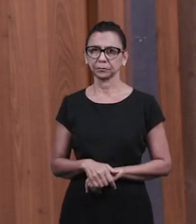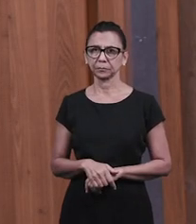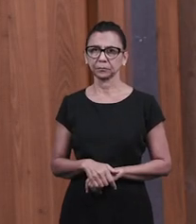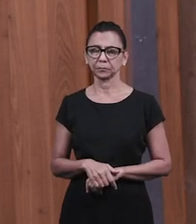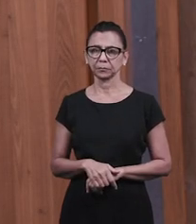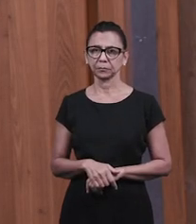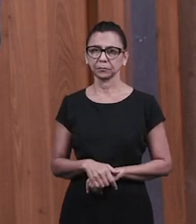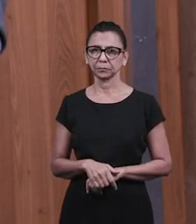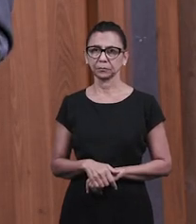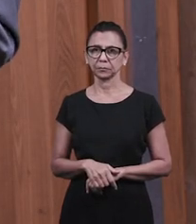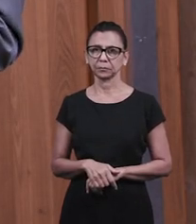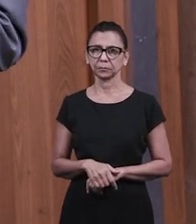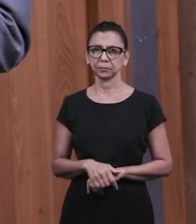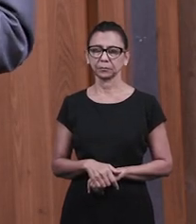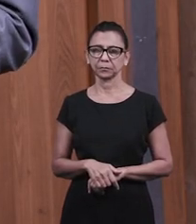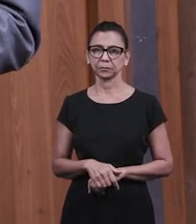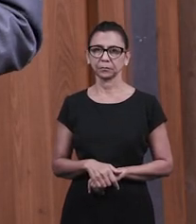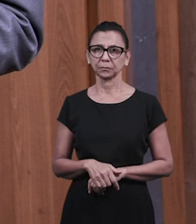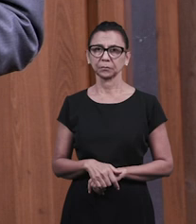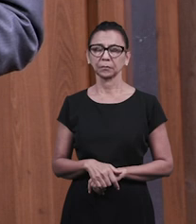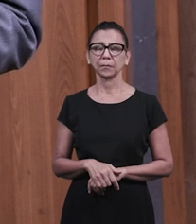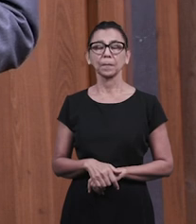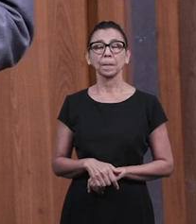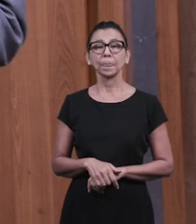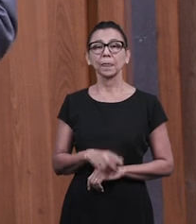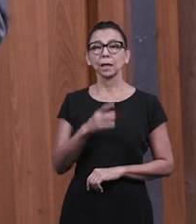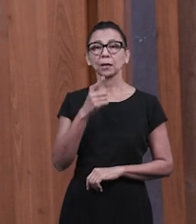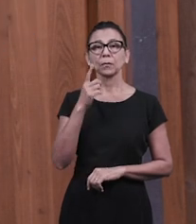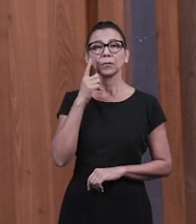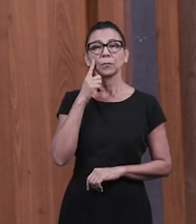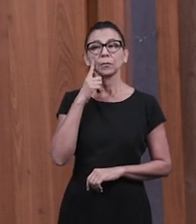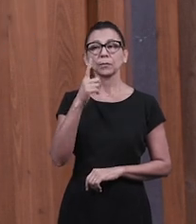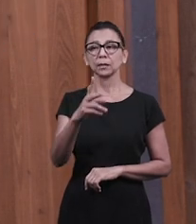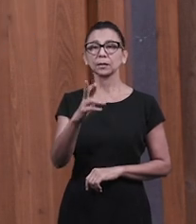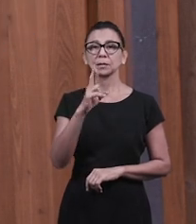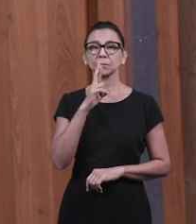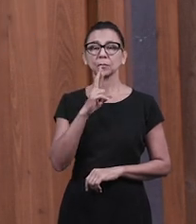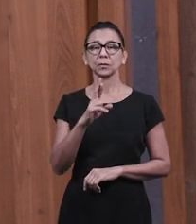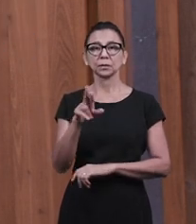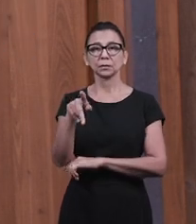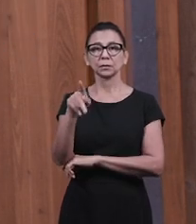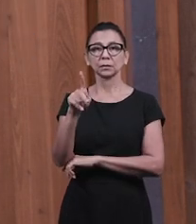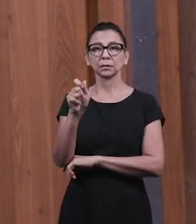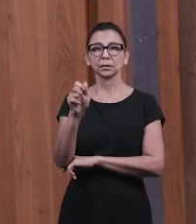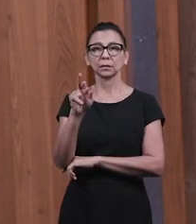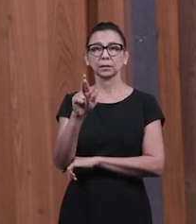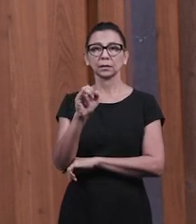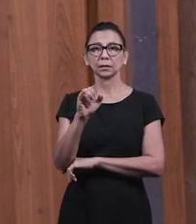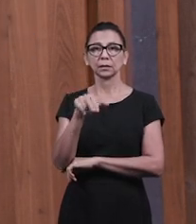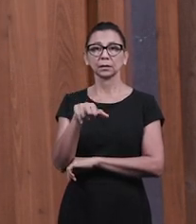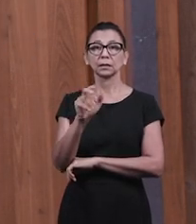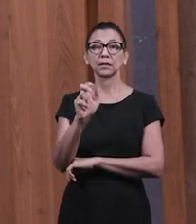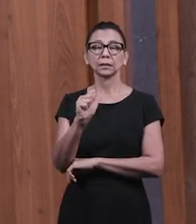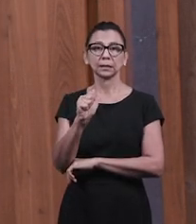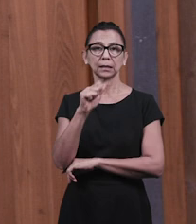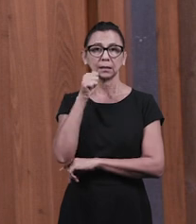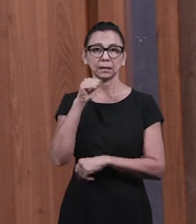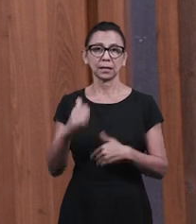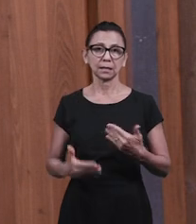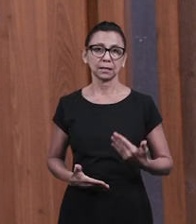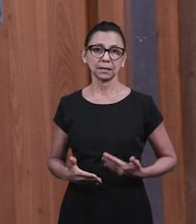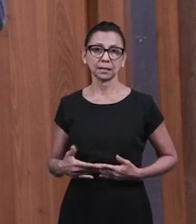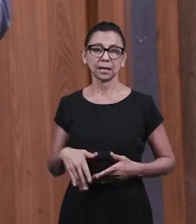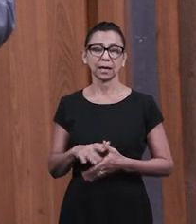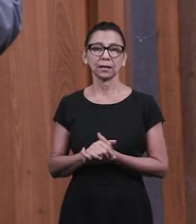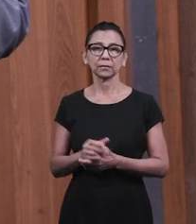Jesus se referiu alguma vez ao dom de línguas, quem vai nos dar essa resposta agora é a irmã Karina. A irmã Karina é da igreja